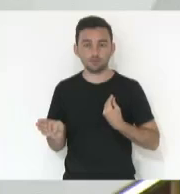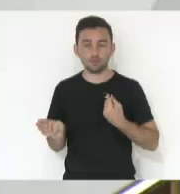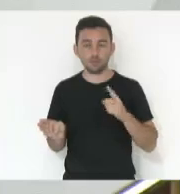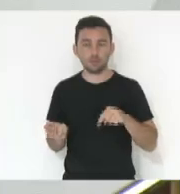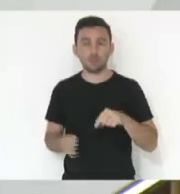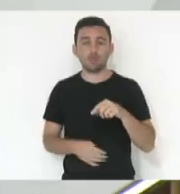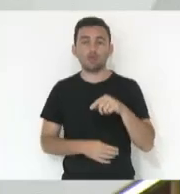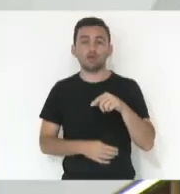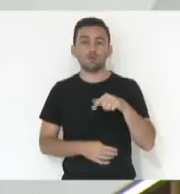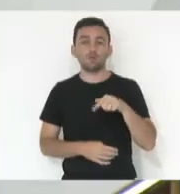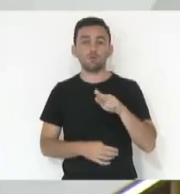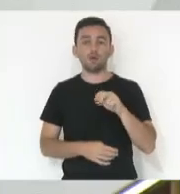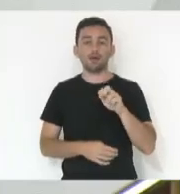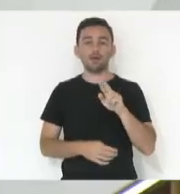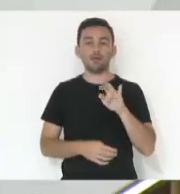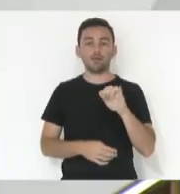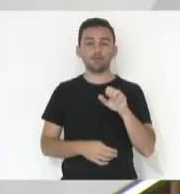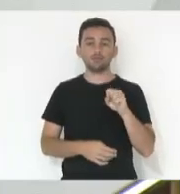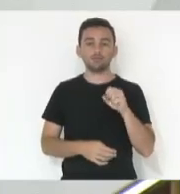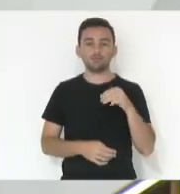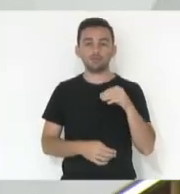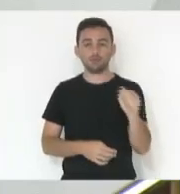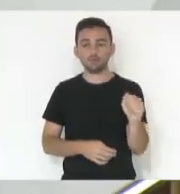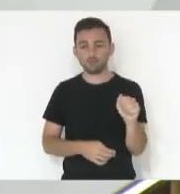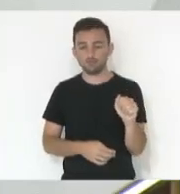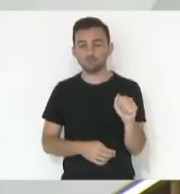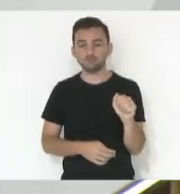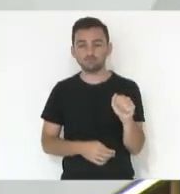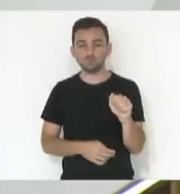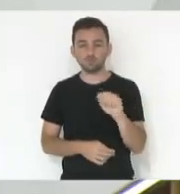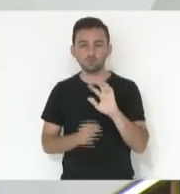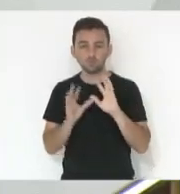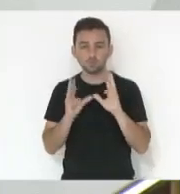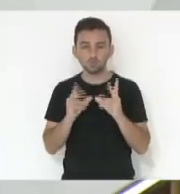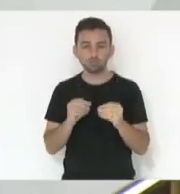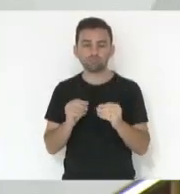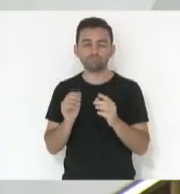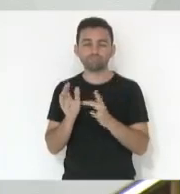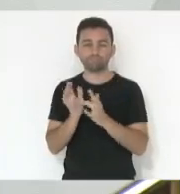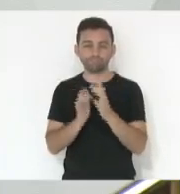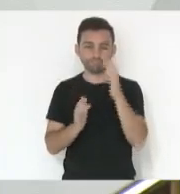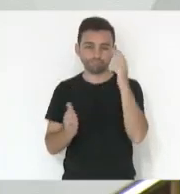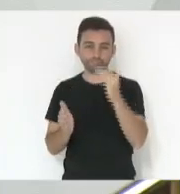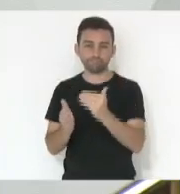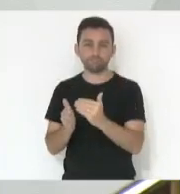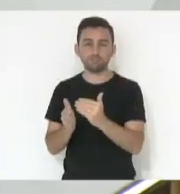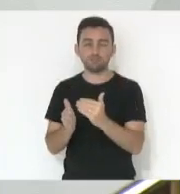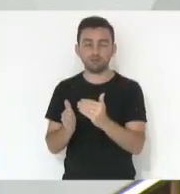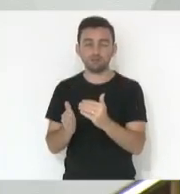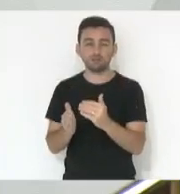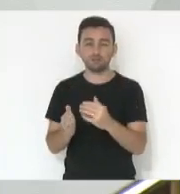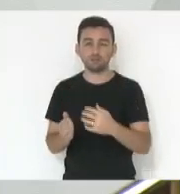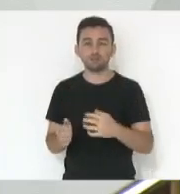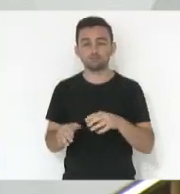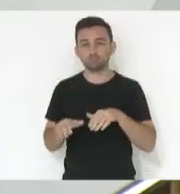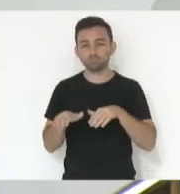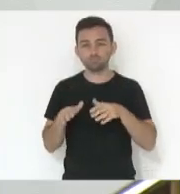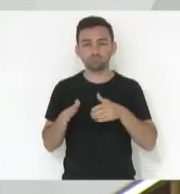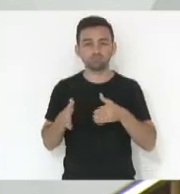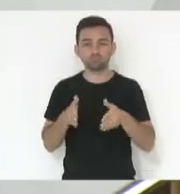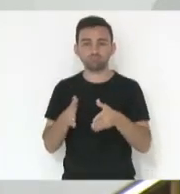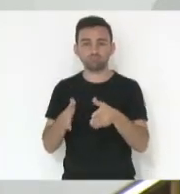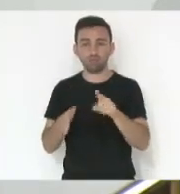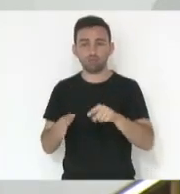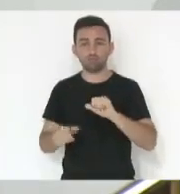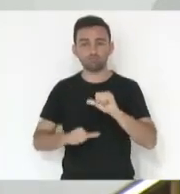Quaresma, é exatamente para os cristãos um caminho de transformação à